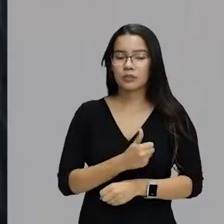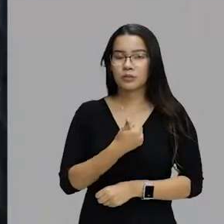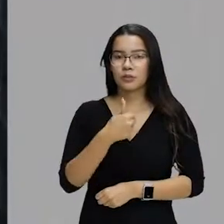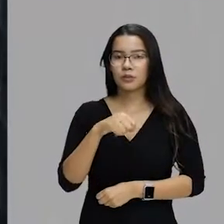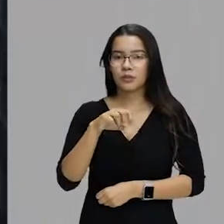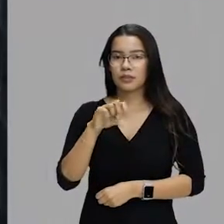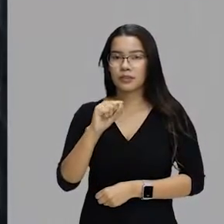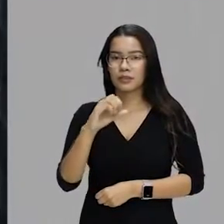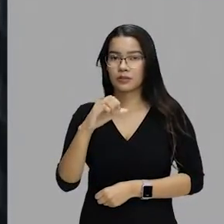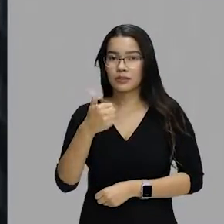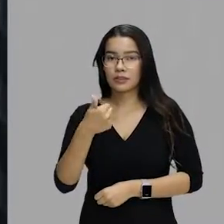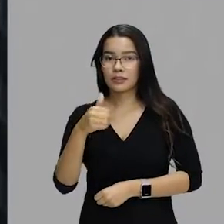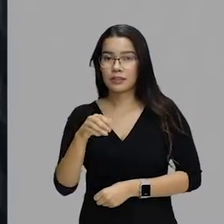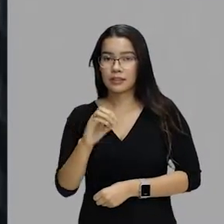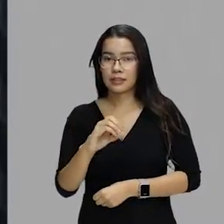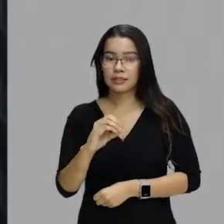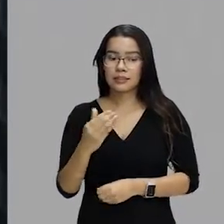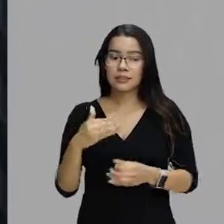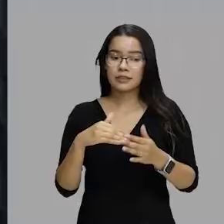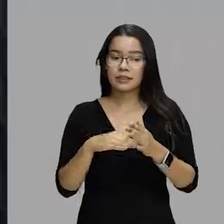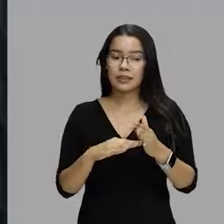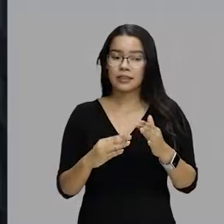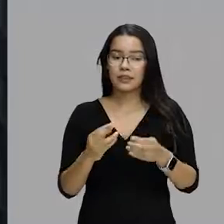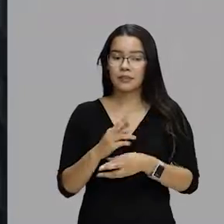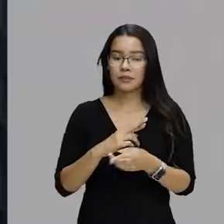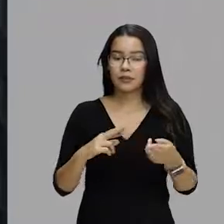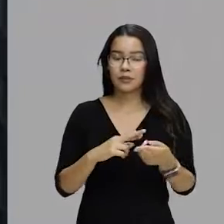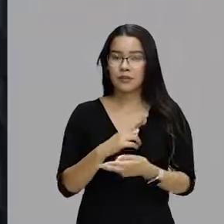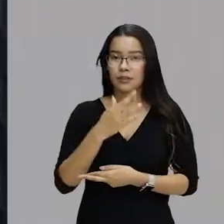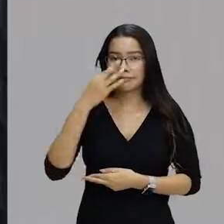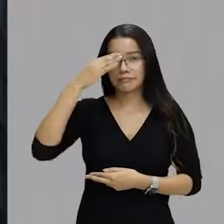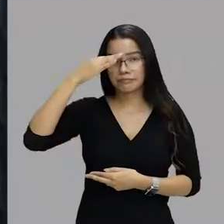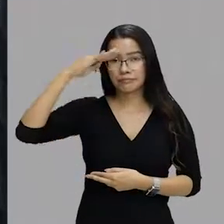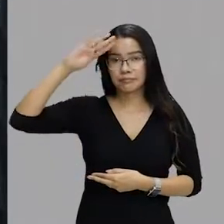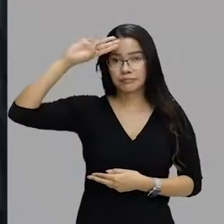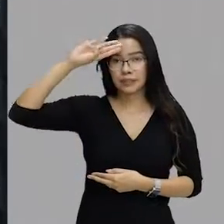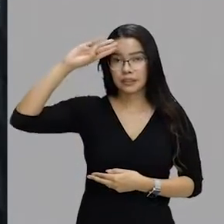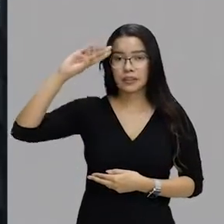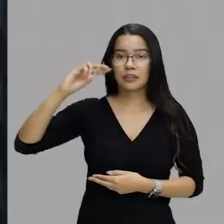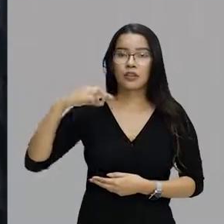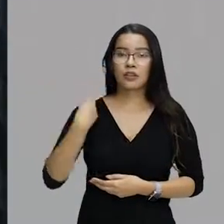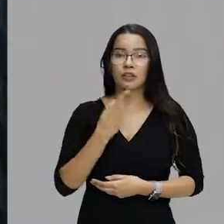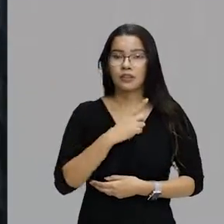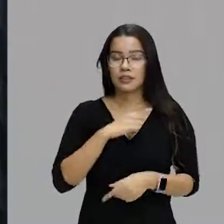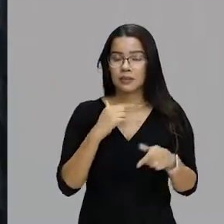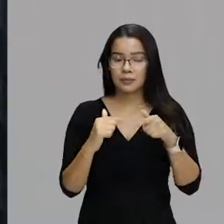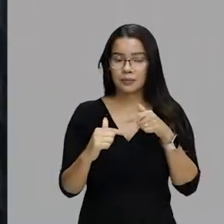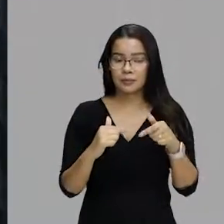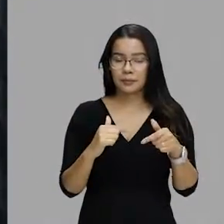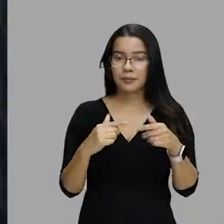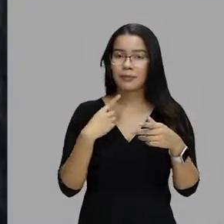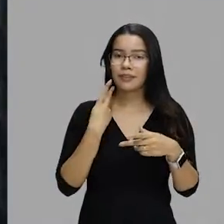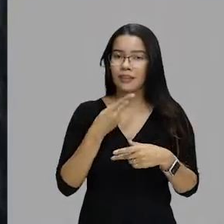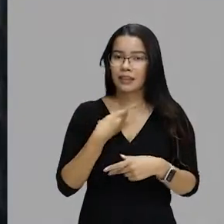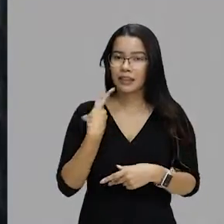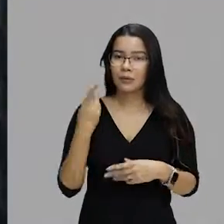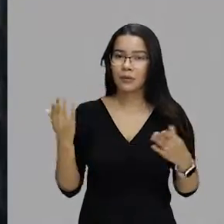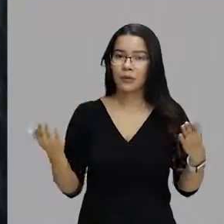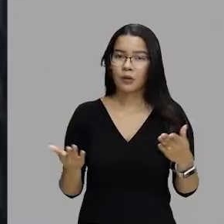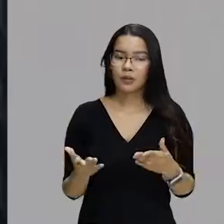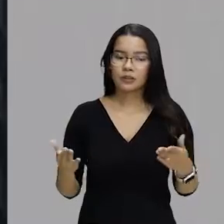hoje. Tem dois pontos importantes. Vamos analisar os antecedentes históricos e, a partir deles, pensar